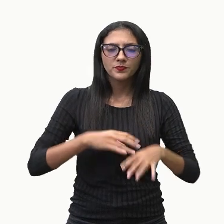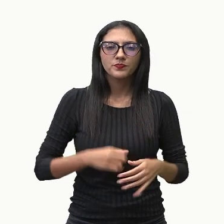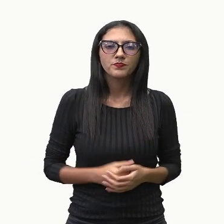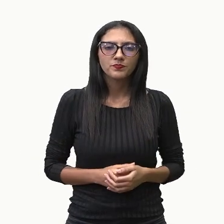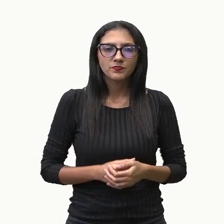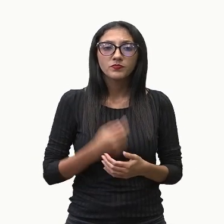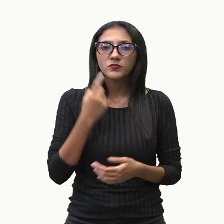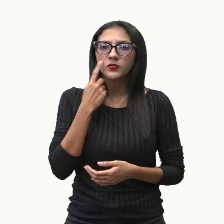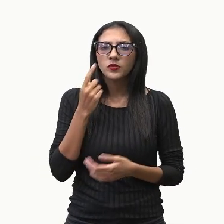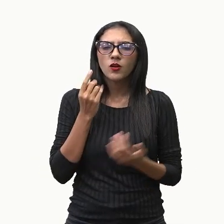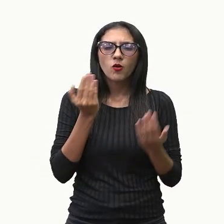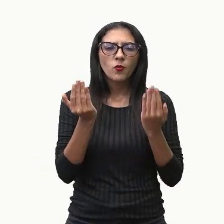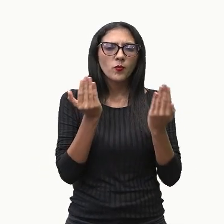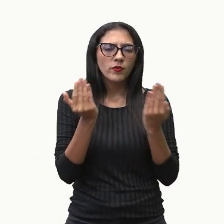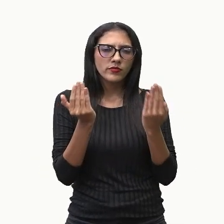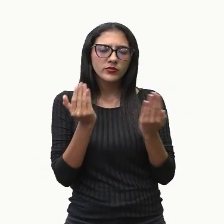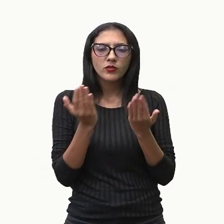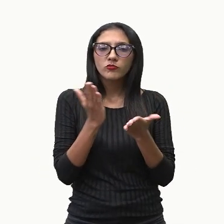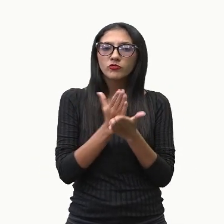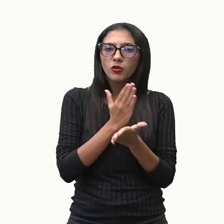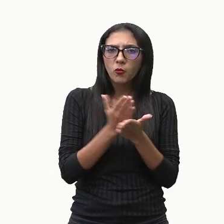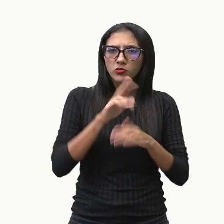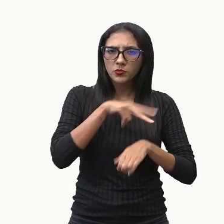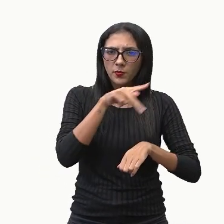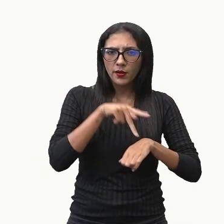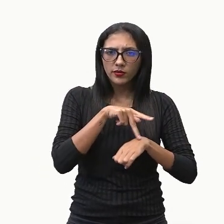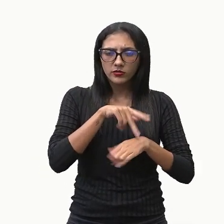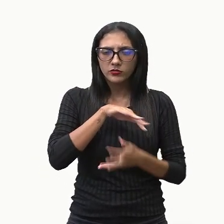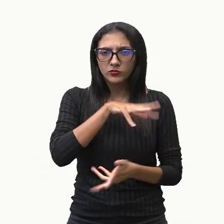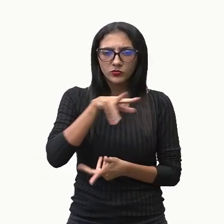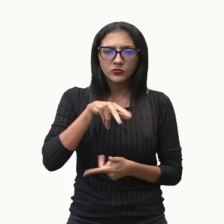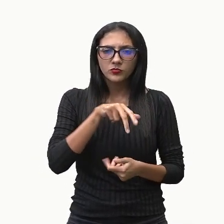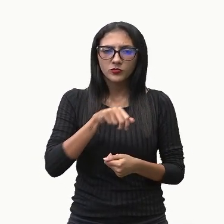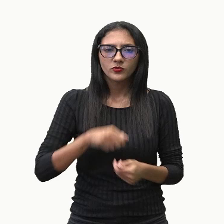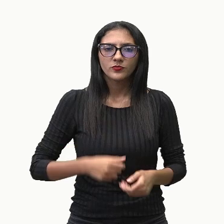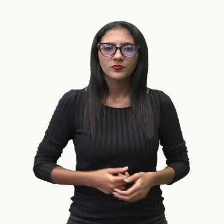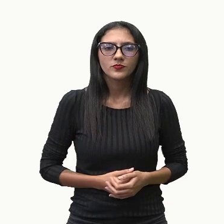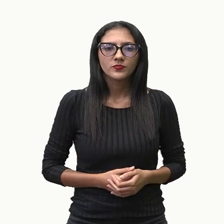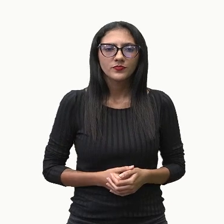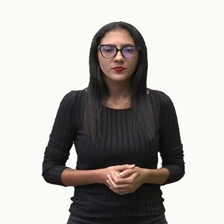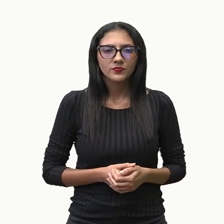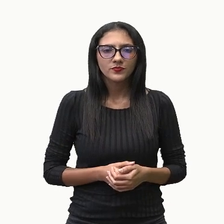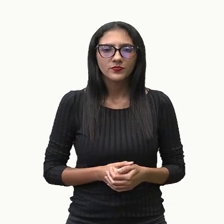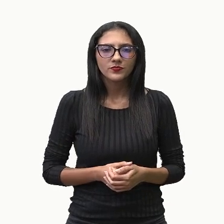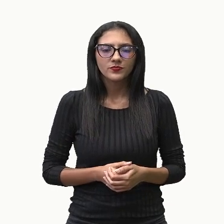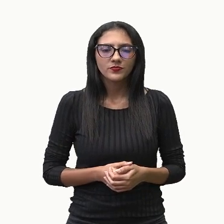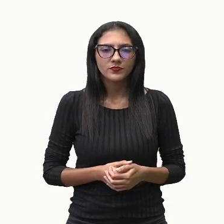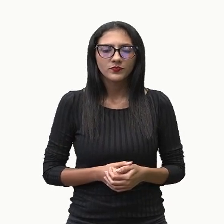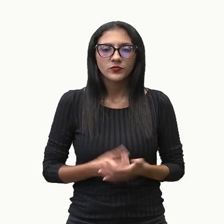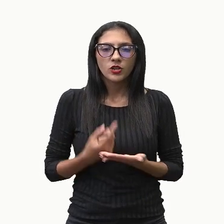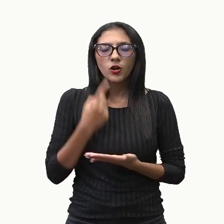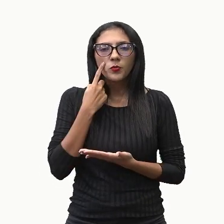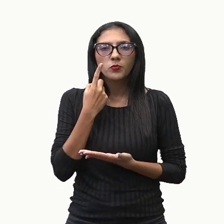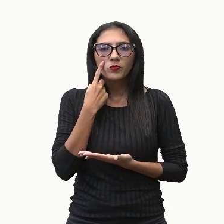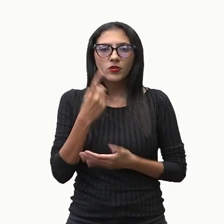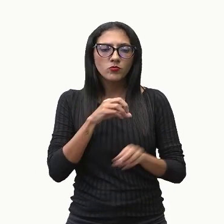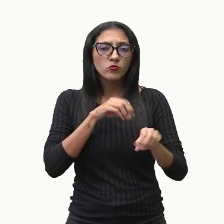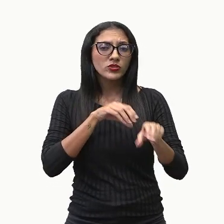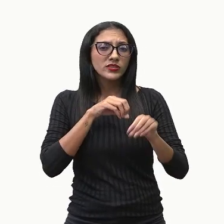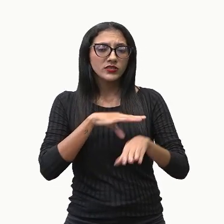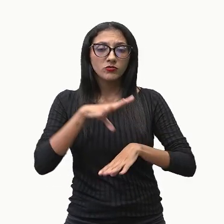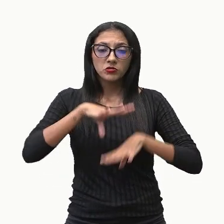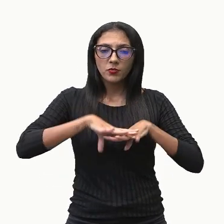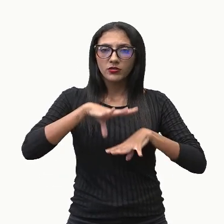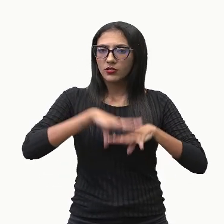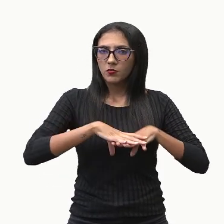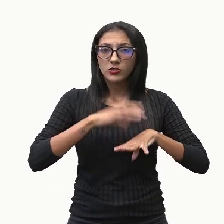a comparação de alguns países, é isso? Nós estamos vendo aqui, ó, que em termos de ensino de